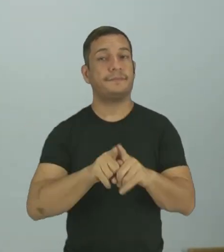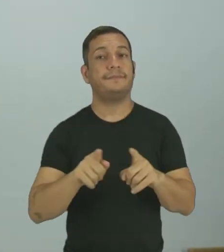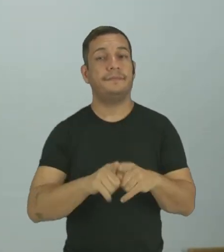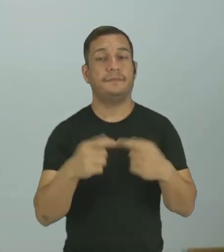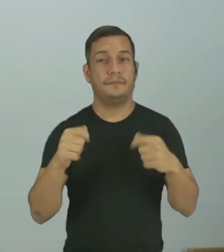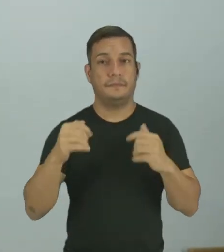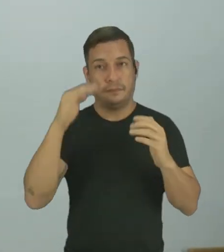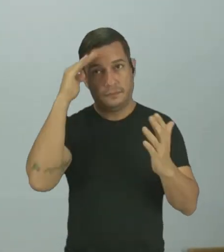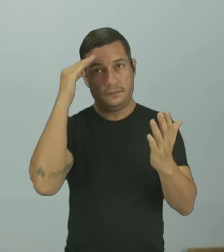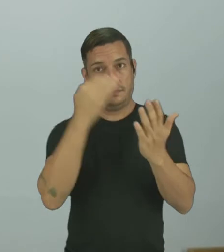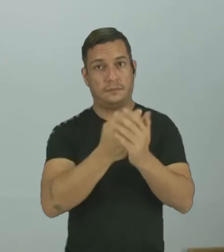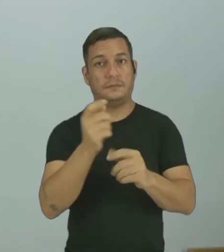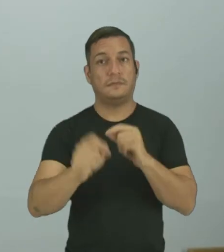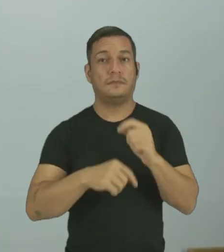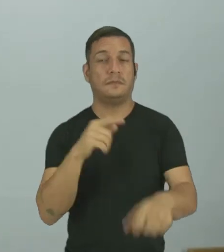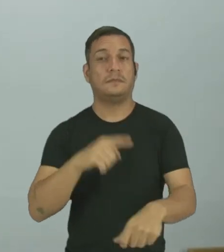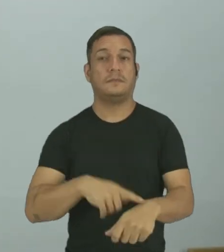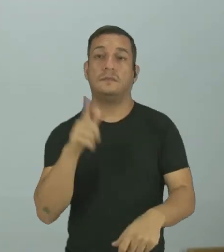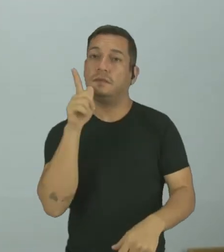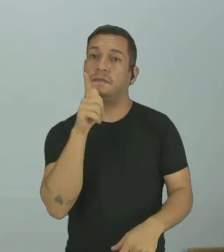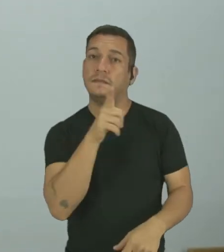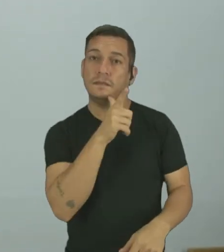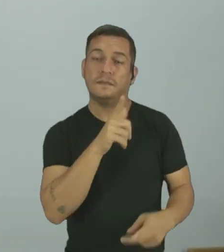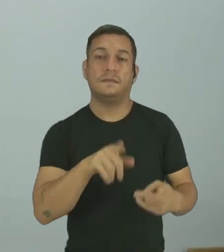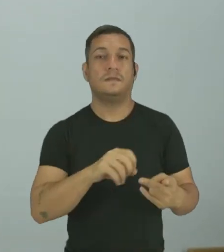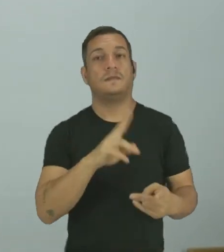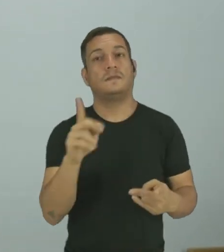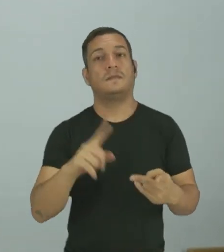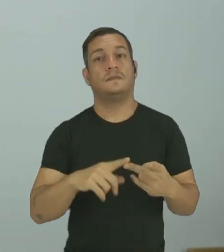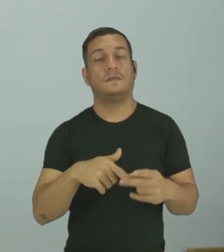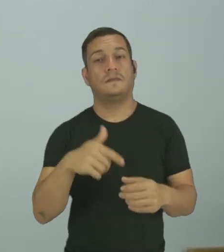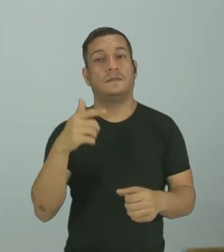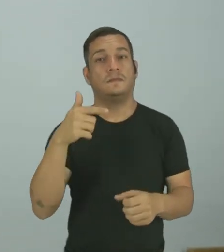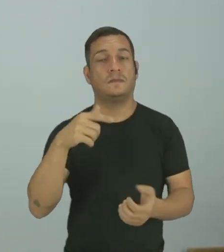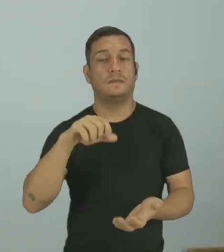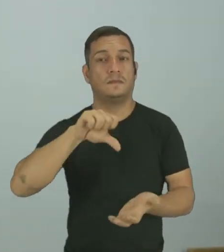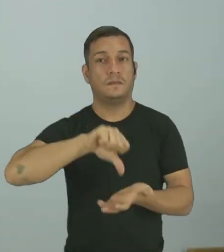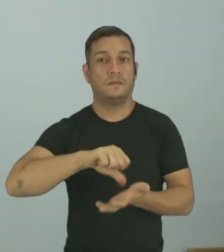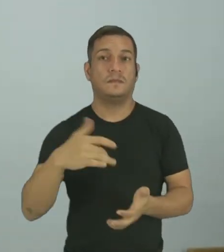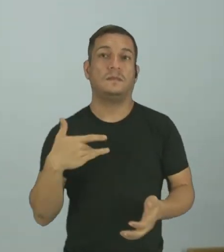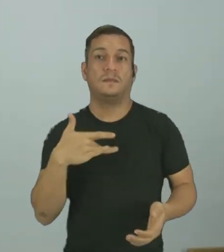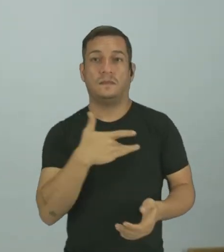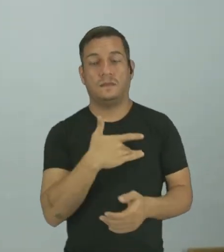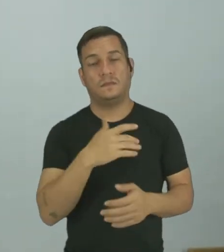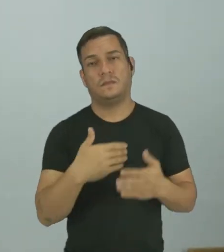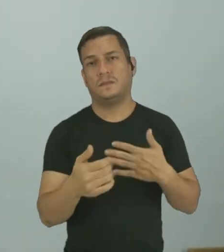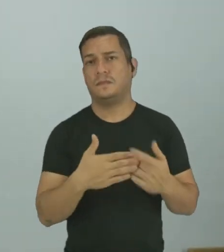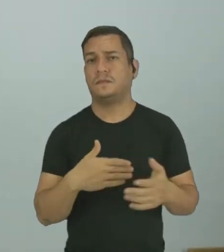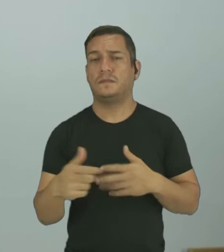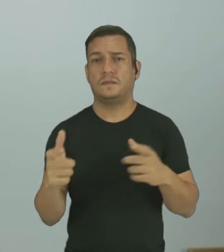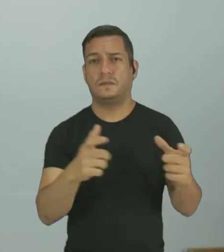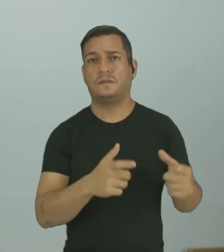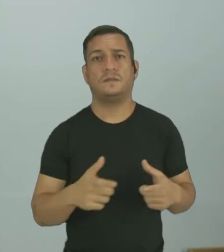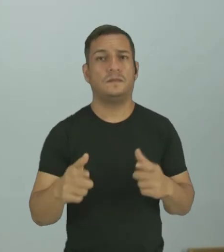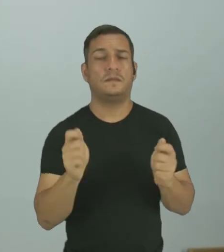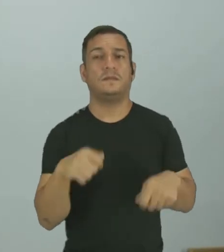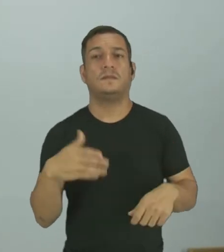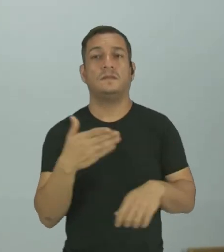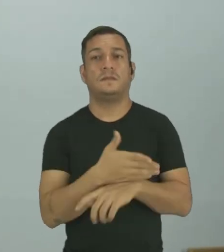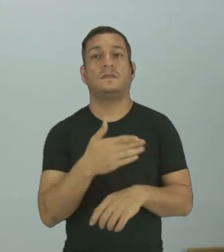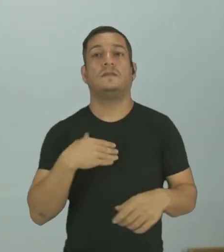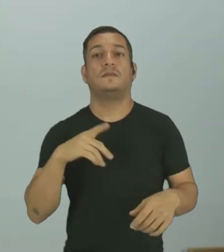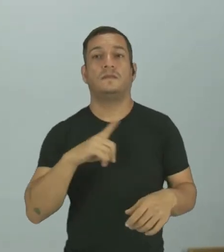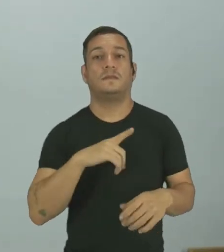ser obedecida na hora do lanche, ou no posto de saúde, ou em qualquer outro espaço que você vá